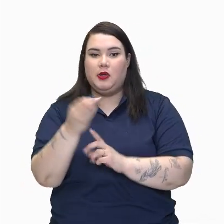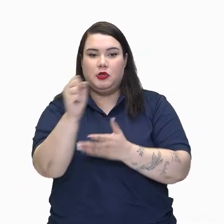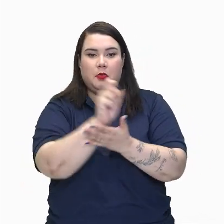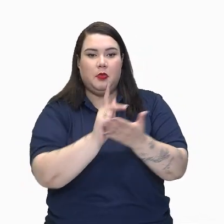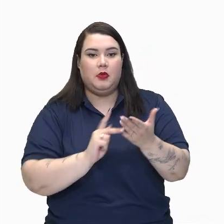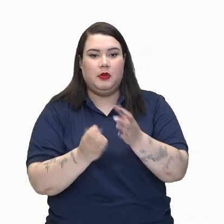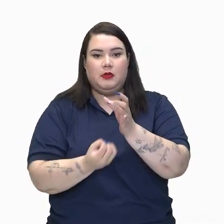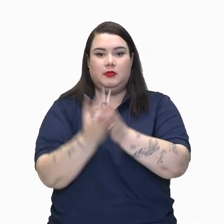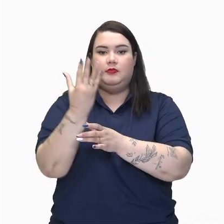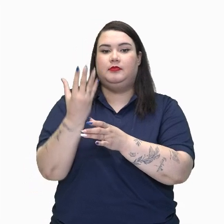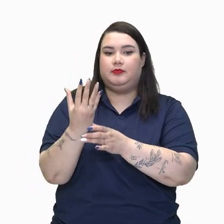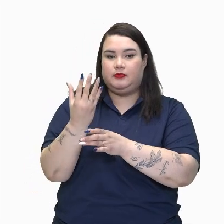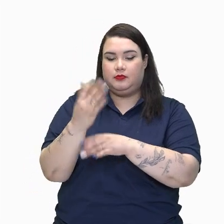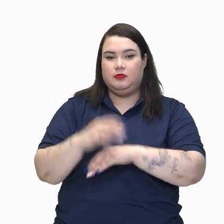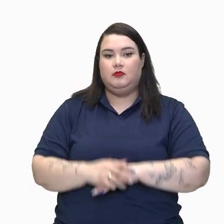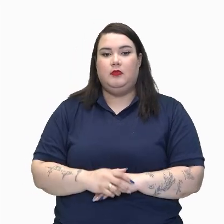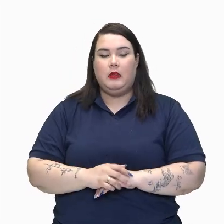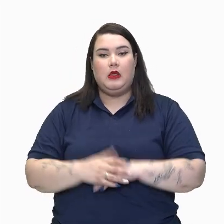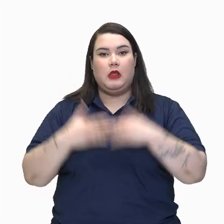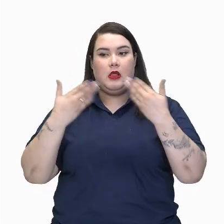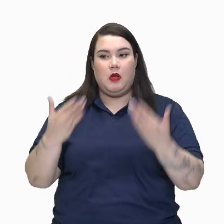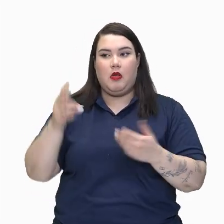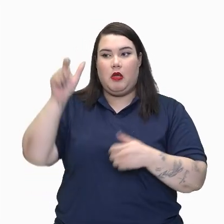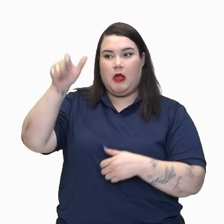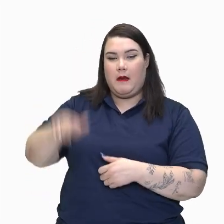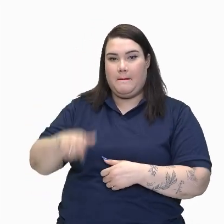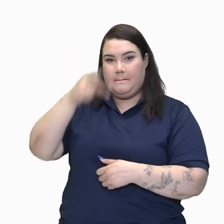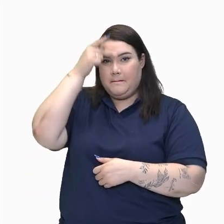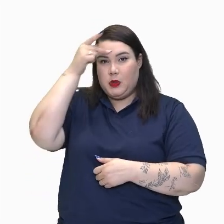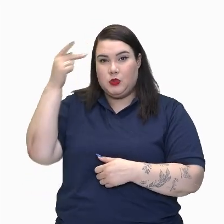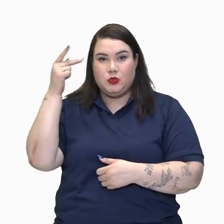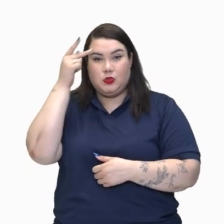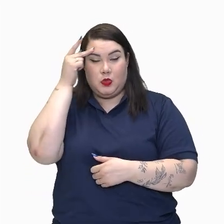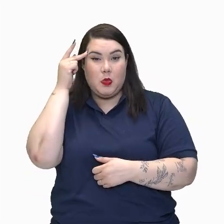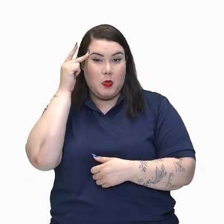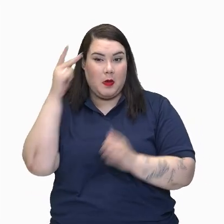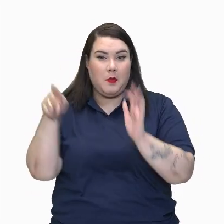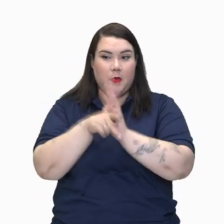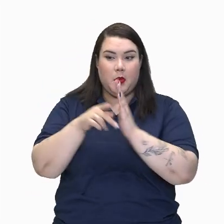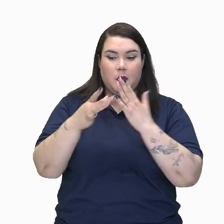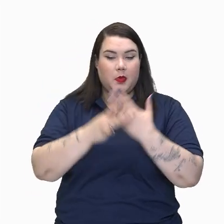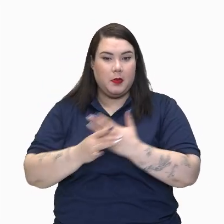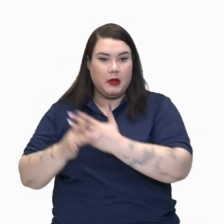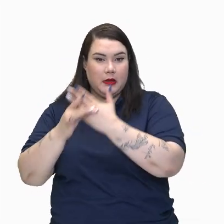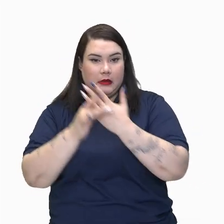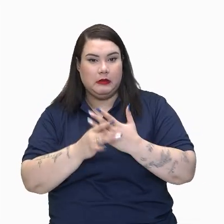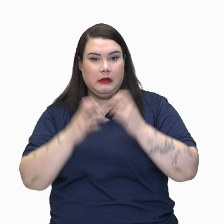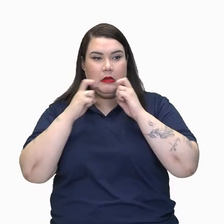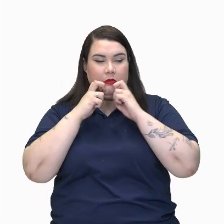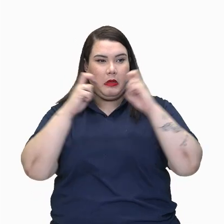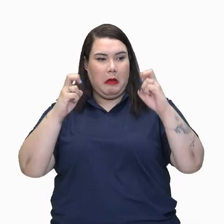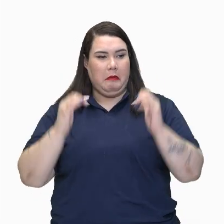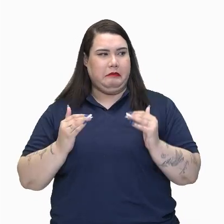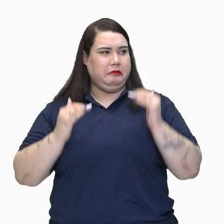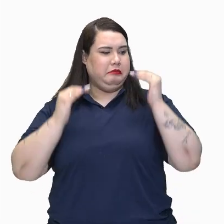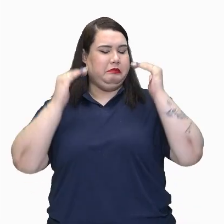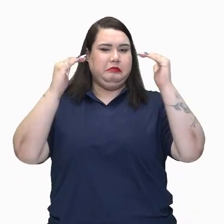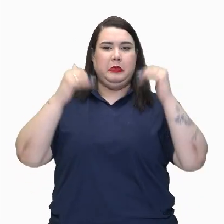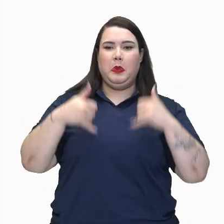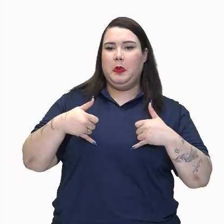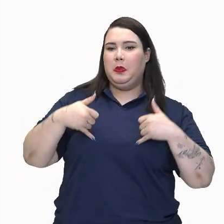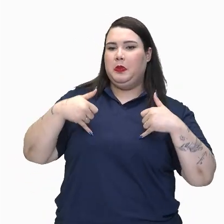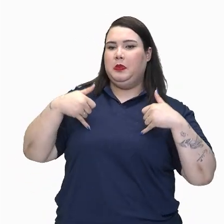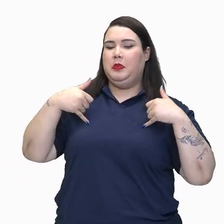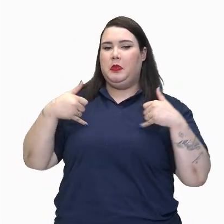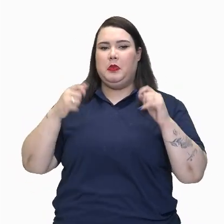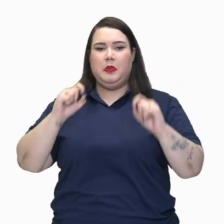poéticas. Brincando então com a figura do parnasiano, dizendo que ele é uma pessoa com o papo para cima, como se fosse um sapo. Então ele está